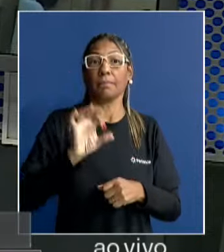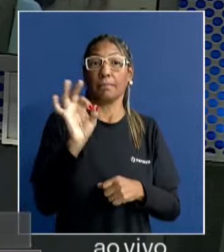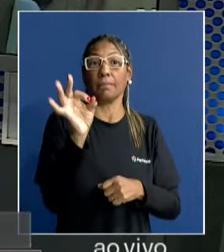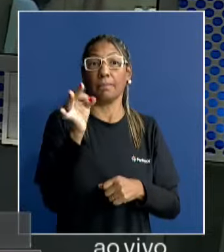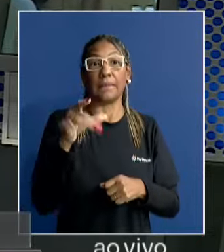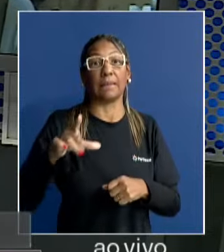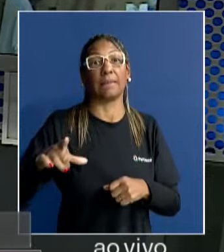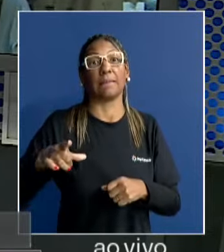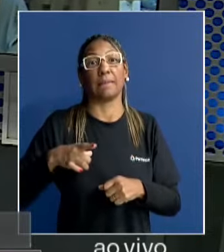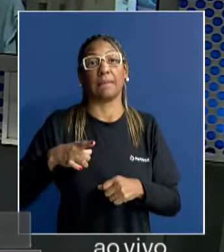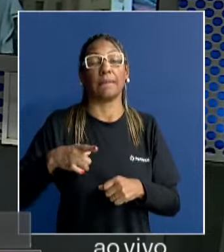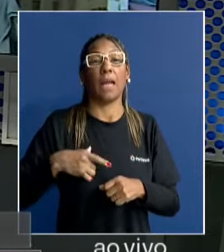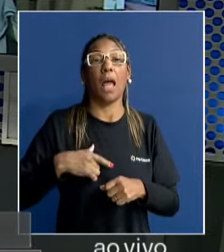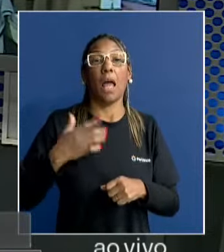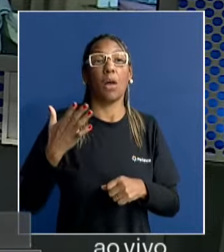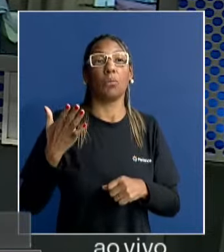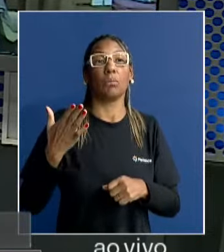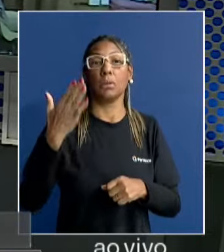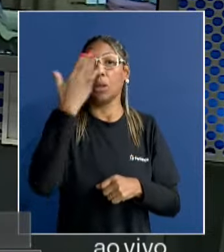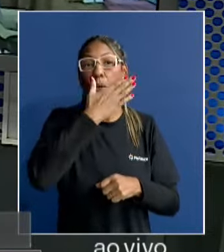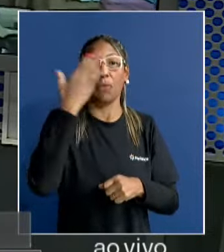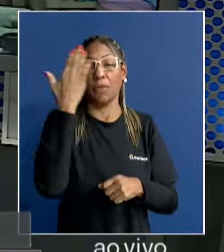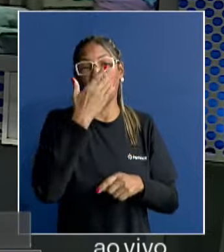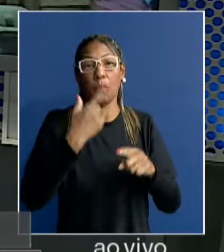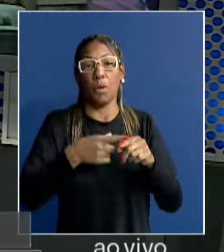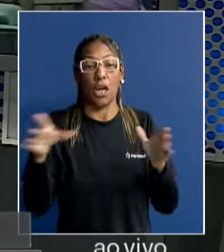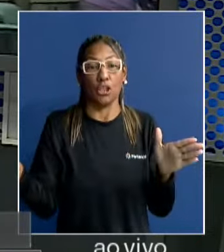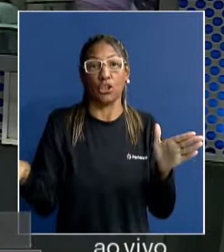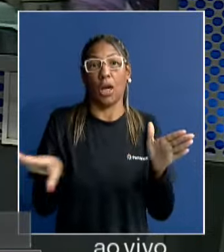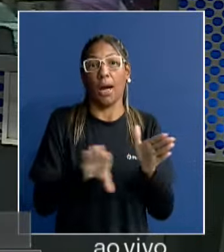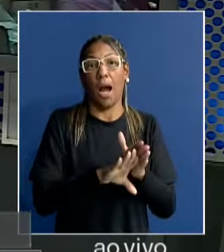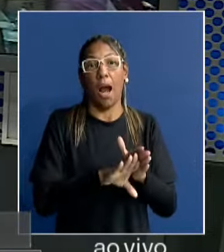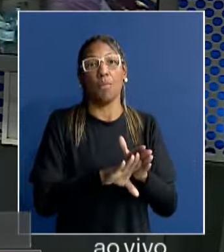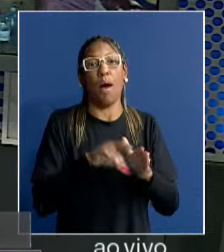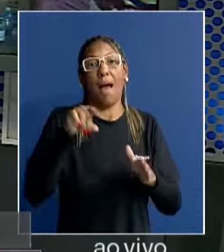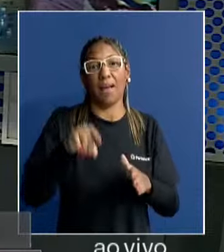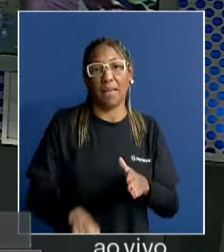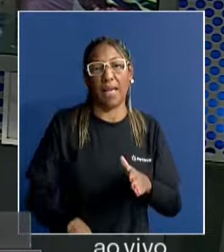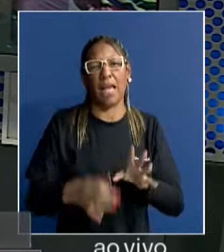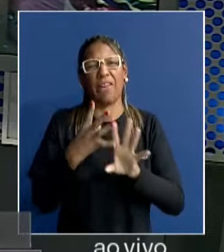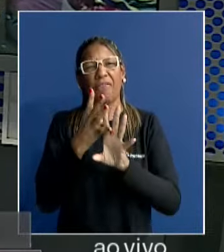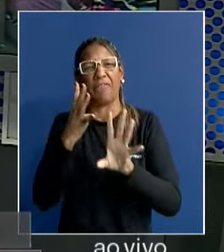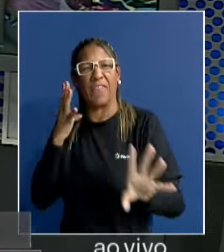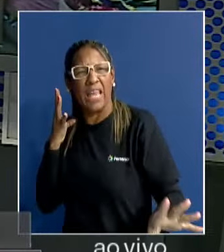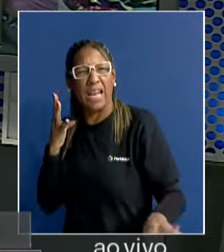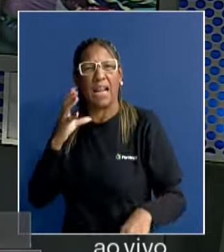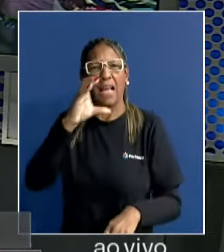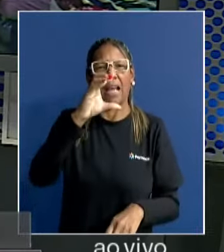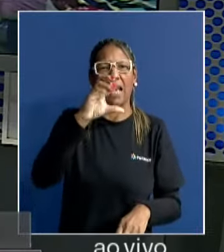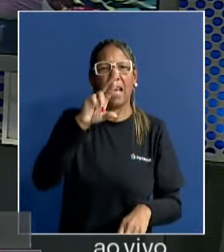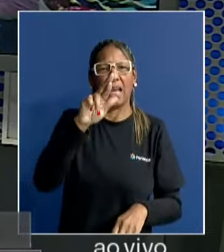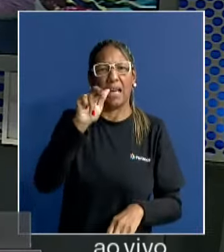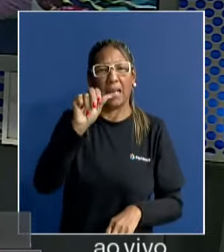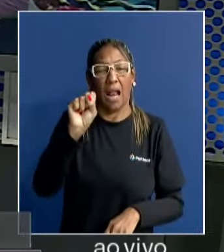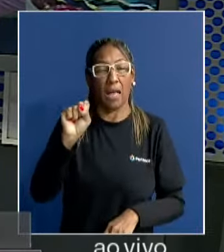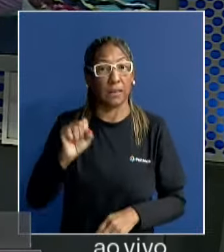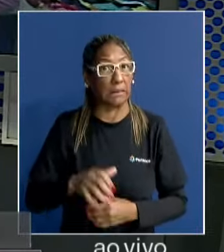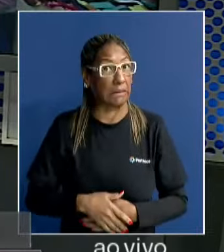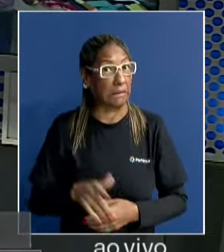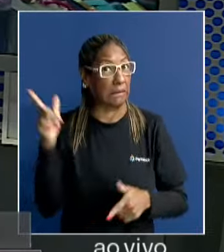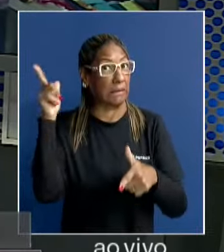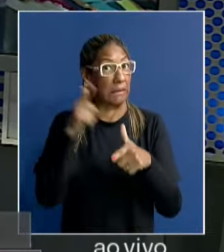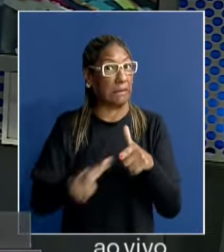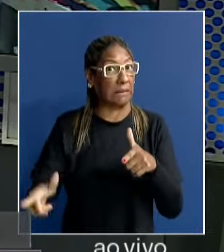Exatamente, Mota. Eu ainda não tive a oportunidade de ir, porque a gente chegou direto aqui, pegamos a fila do CRAS, que é outra polêmica aqui na